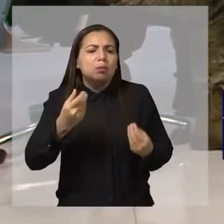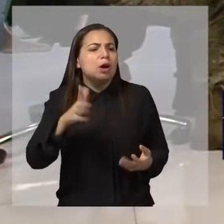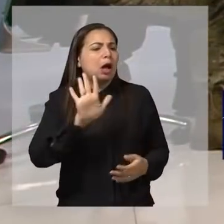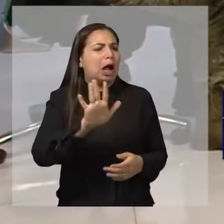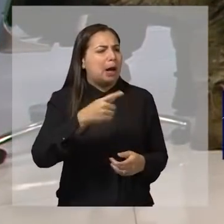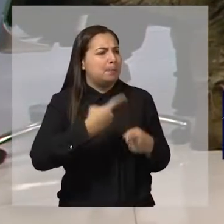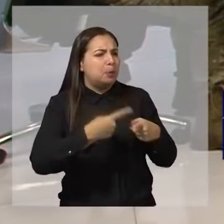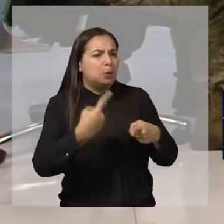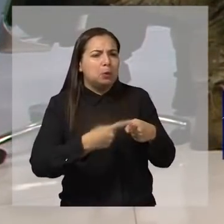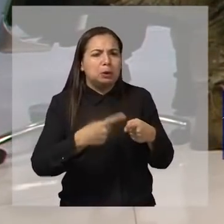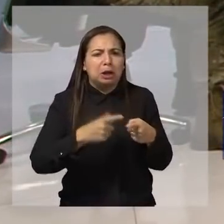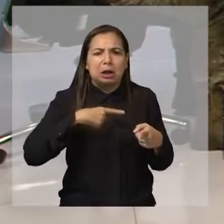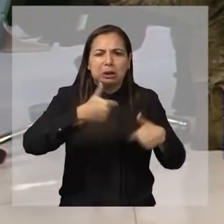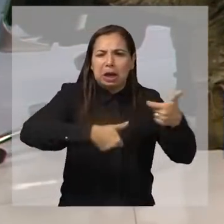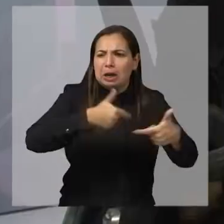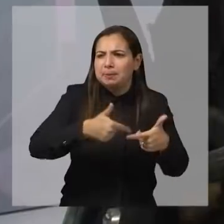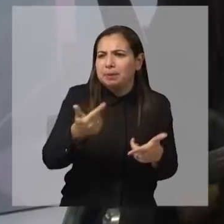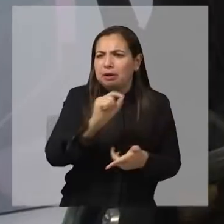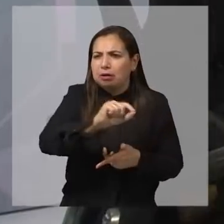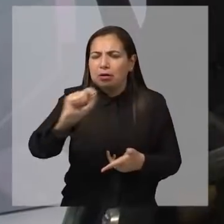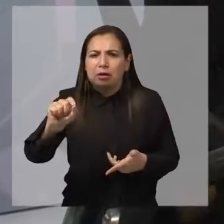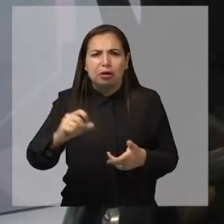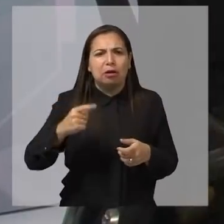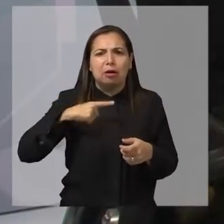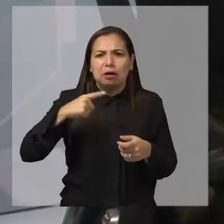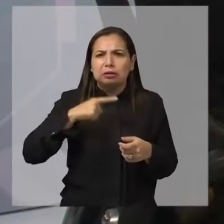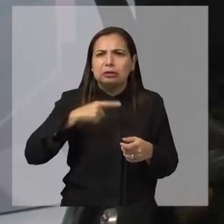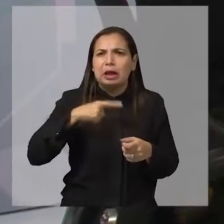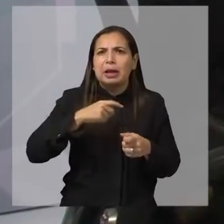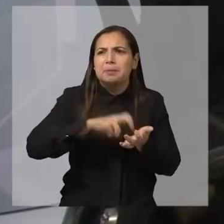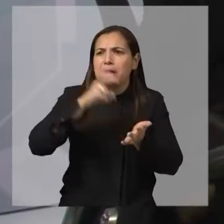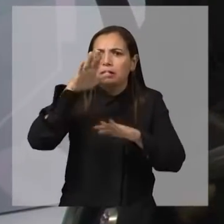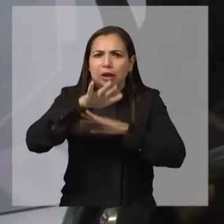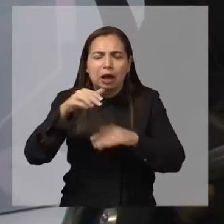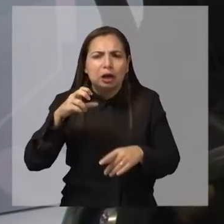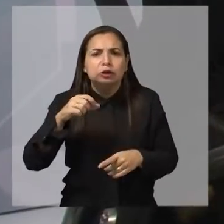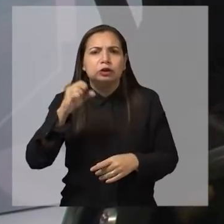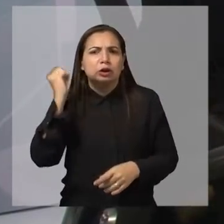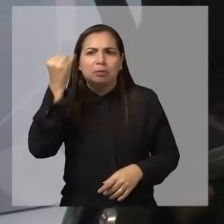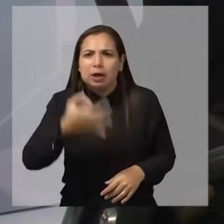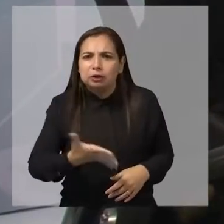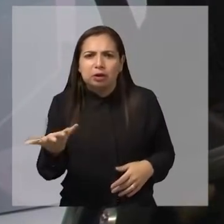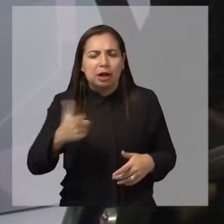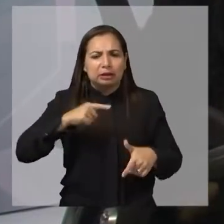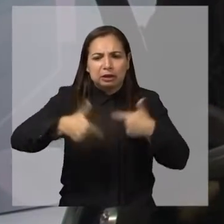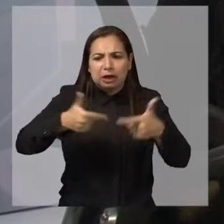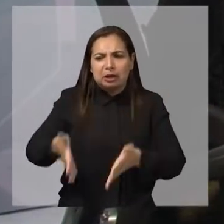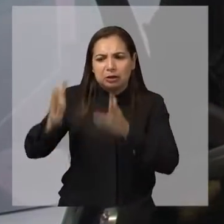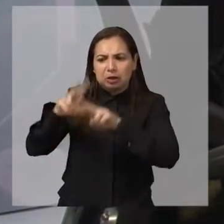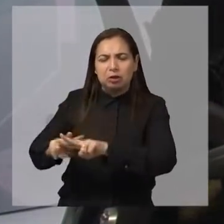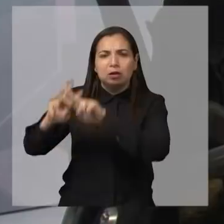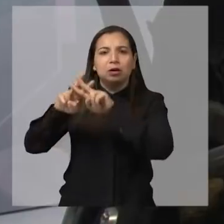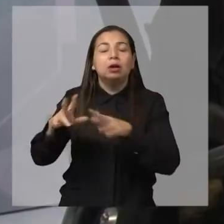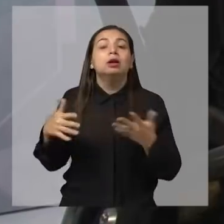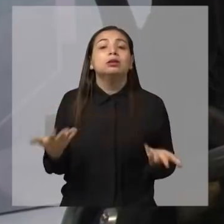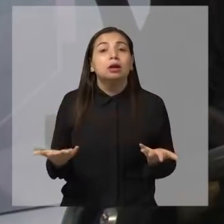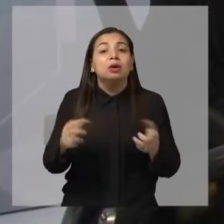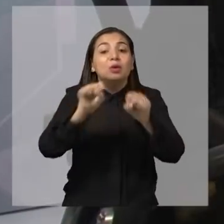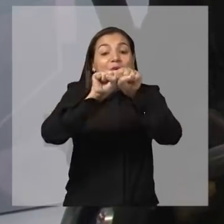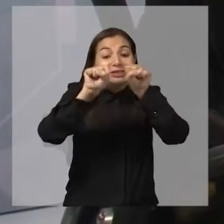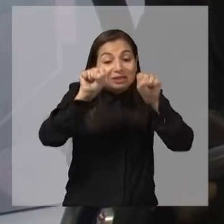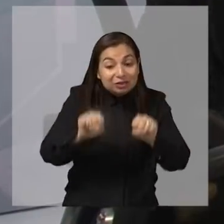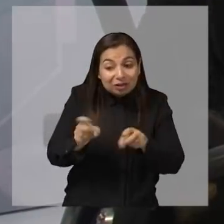mesmo tempo, dioturnamente, em várias frentes para poder segurar um sistema penitenciário. Sistema penitenciário, como se diz, é uma